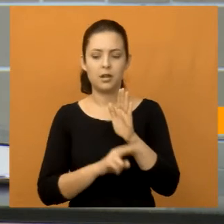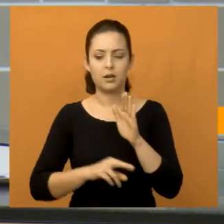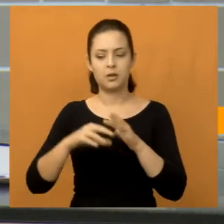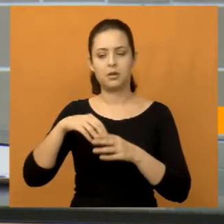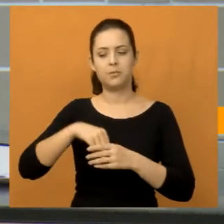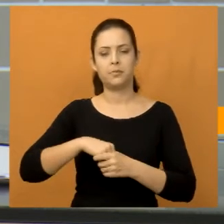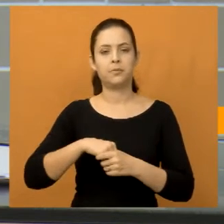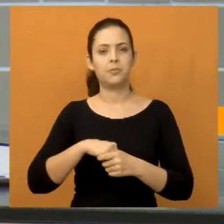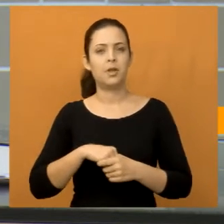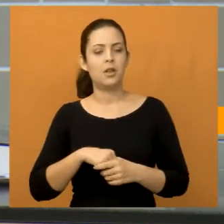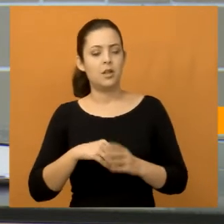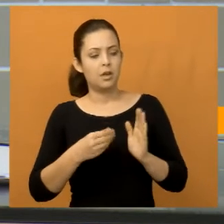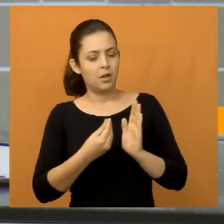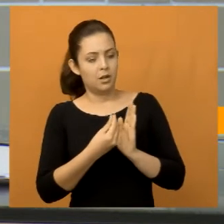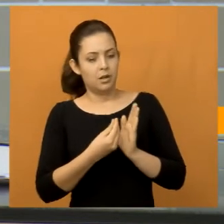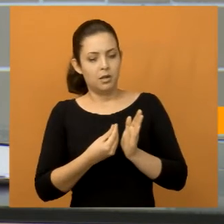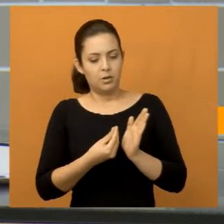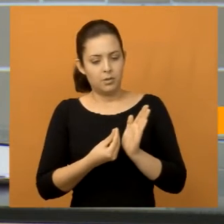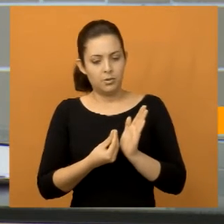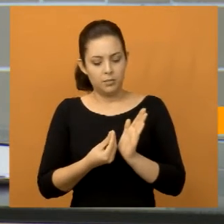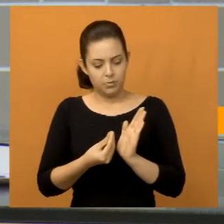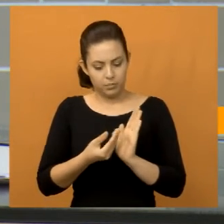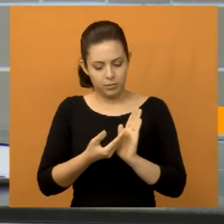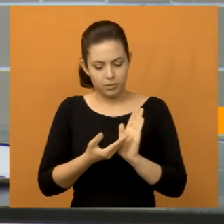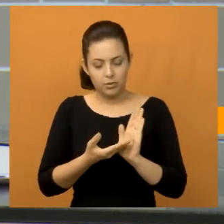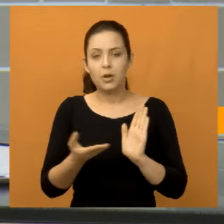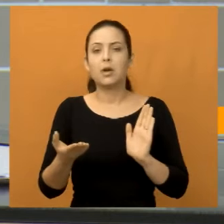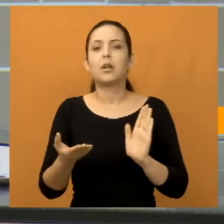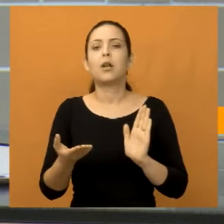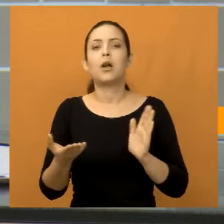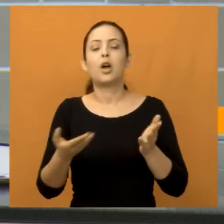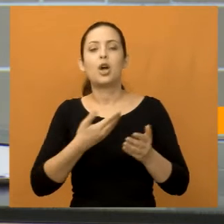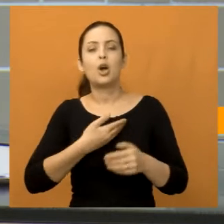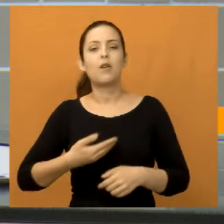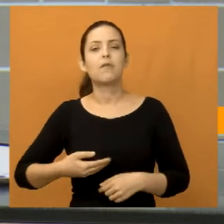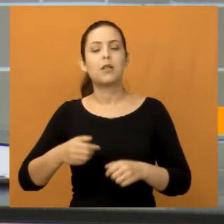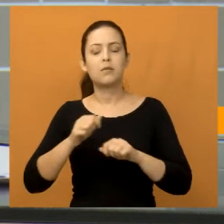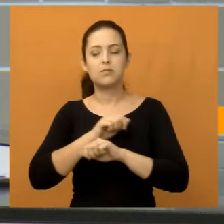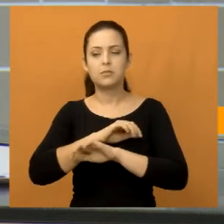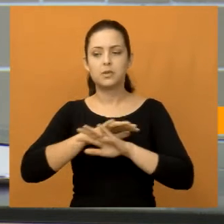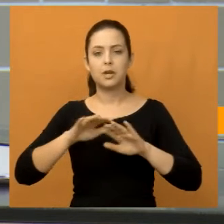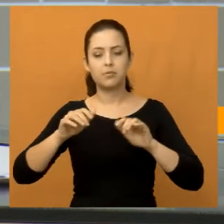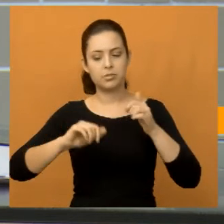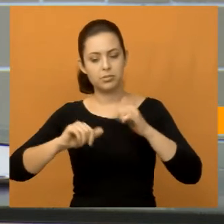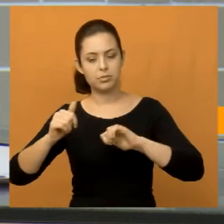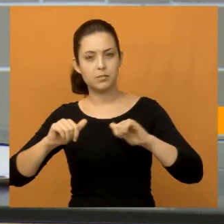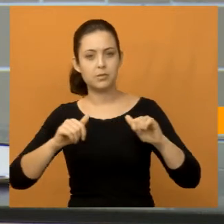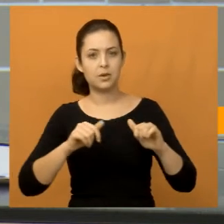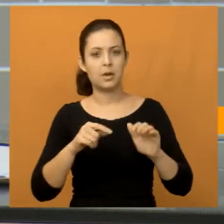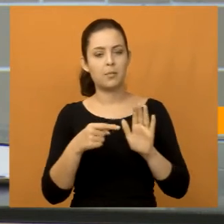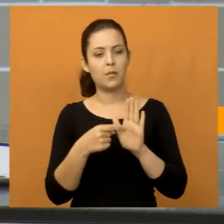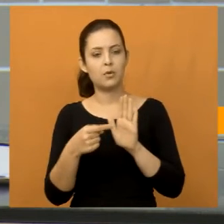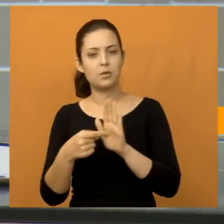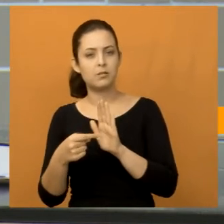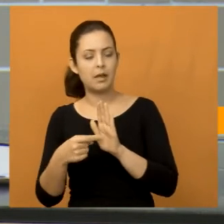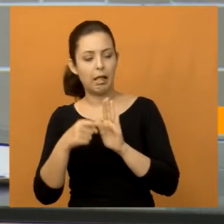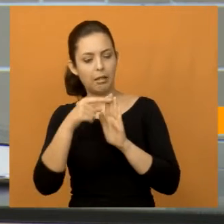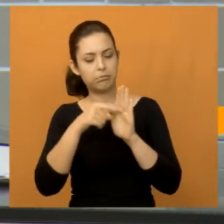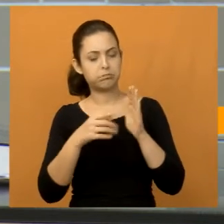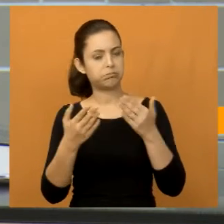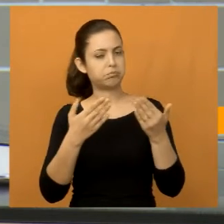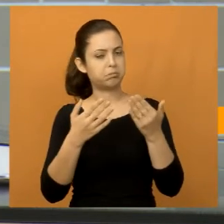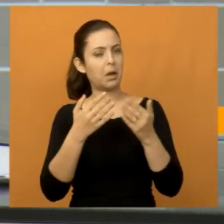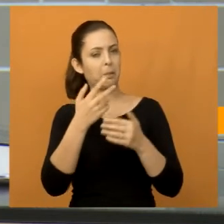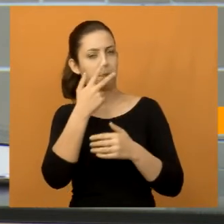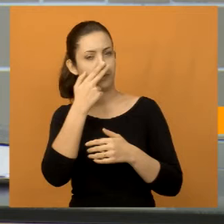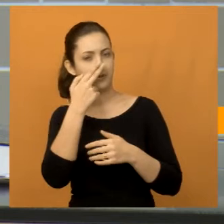interno emitido pela Diretoria de Governança e Transparência, foram verificados indícios de fraudes na gestão